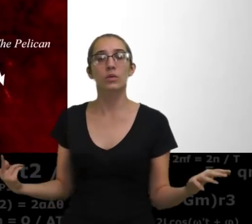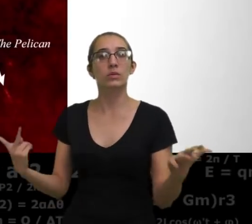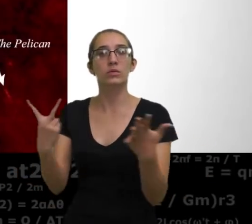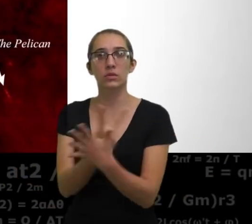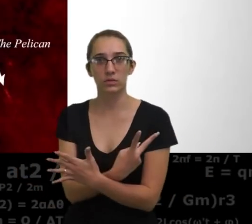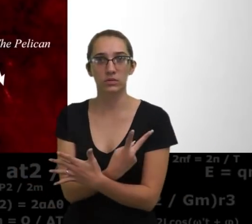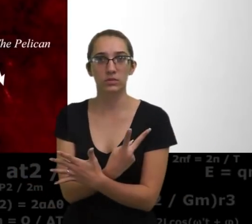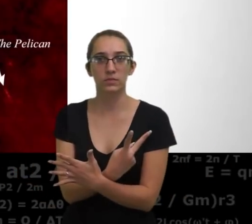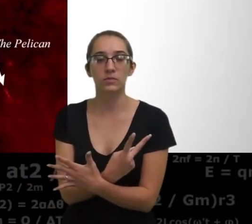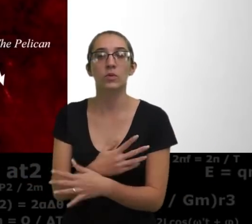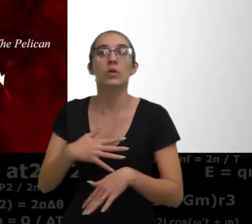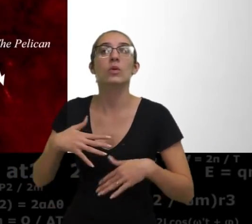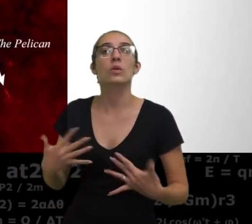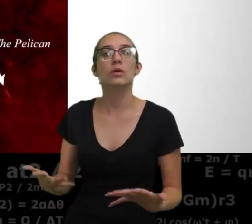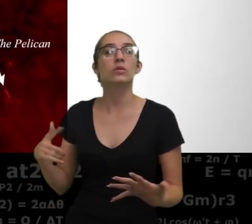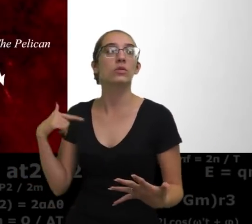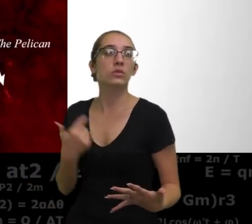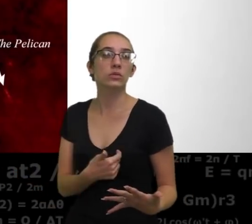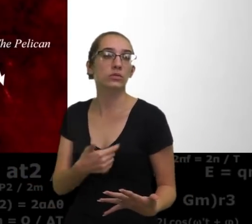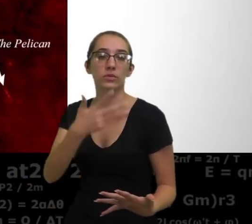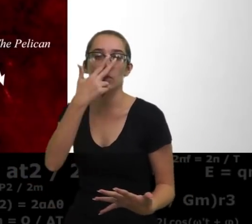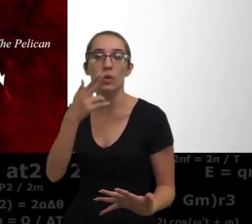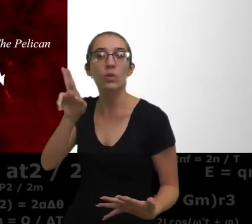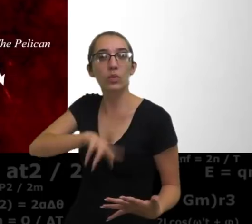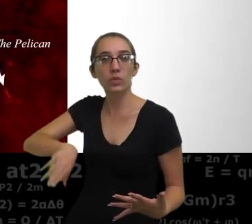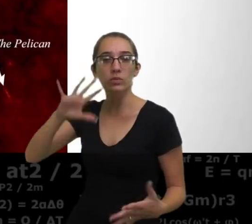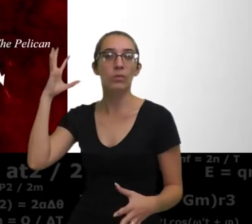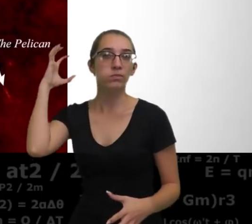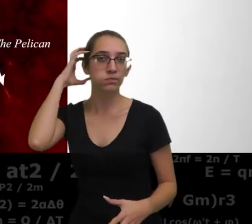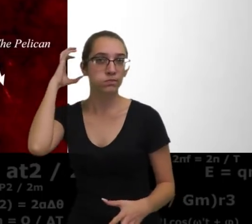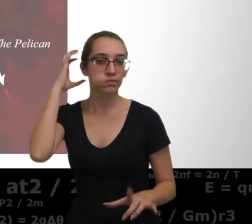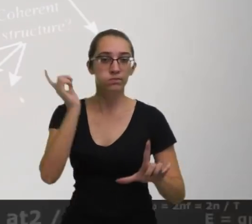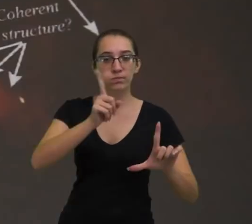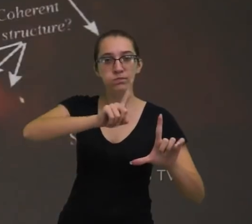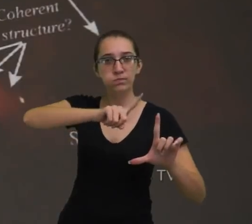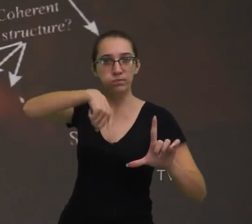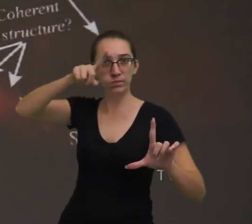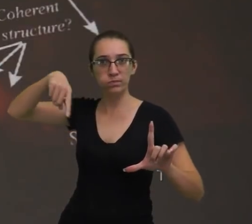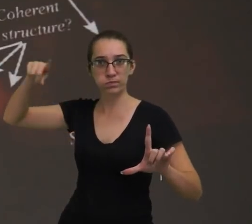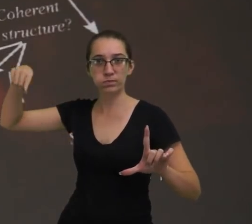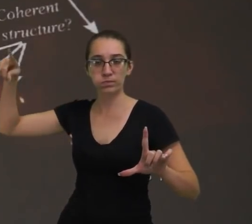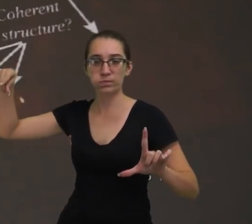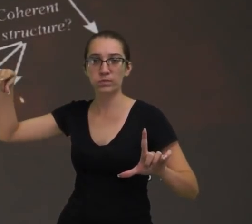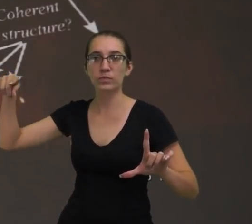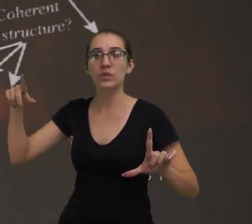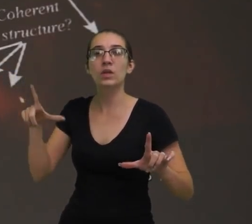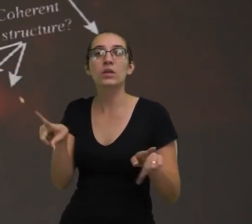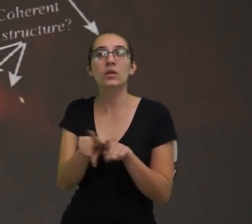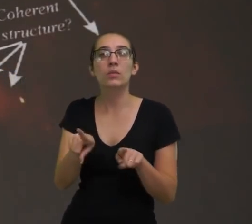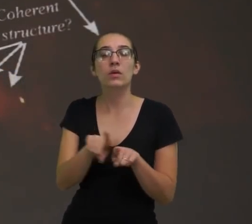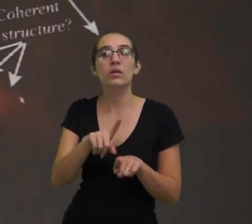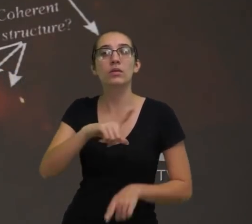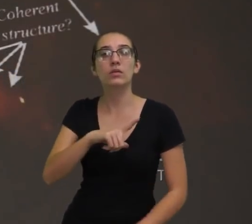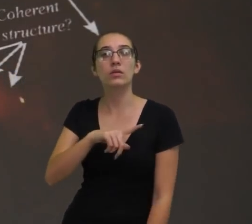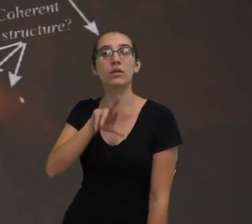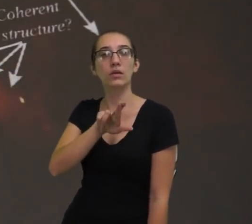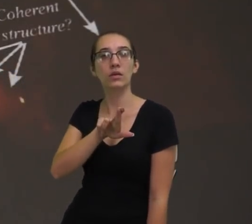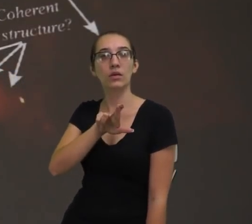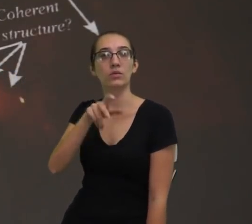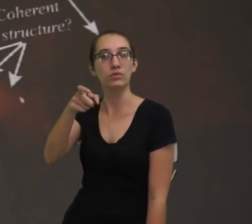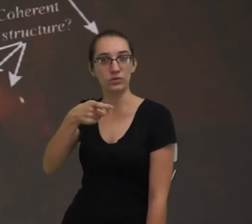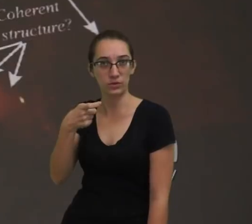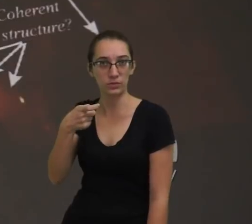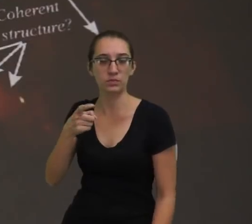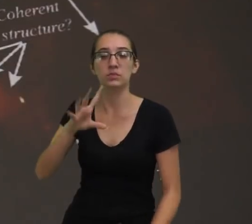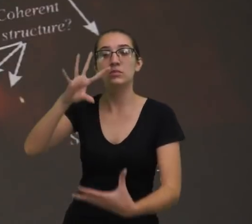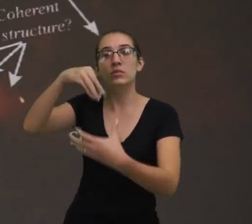ondas de rádio e de raio-x para observar o que tem no centro da Via Láctea? Isso aqui é o que a gente vê em